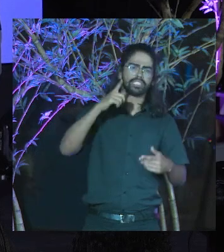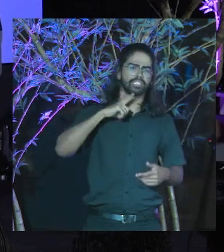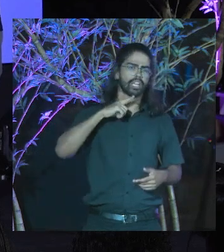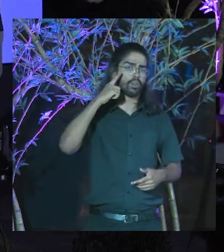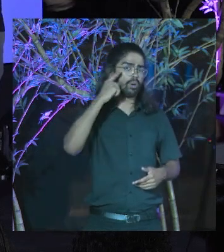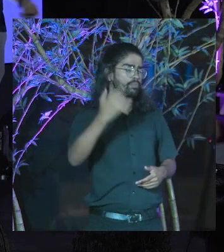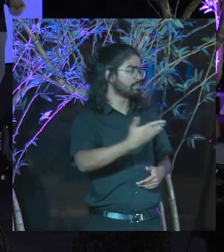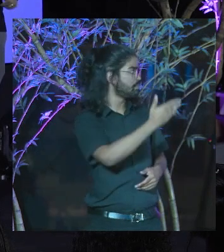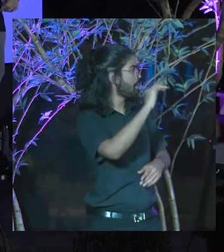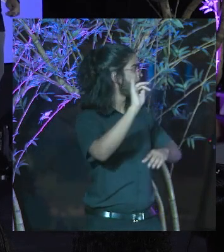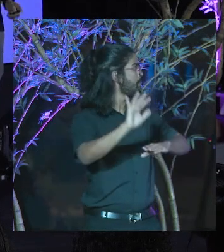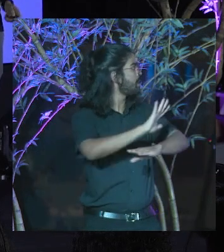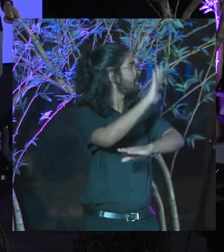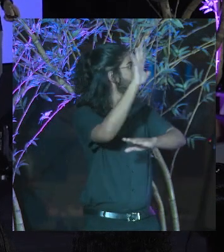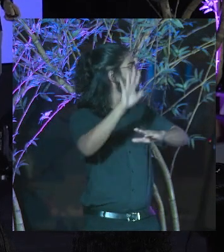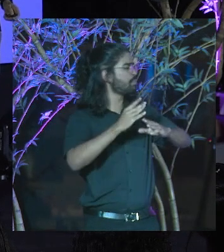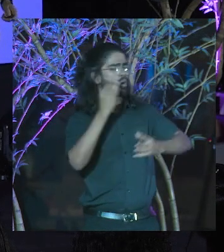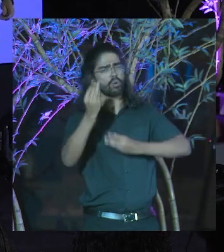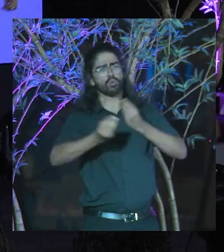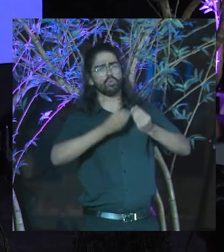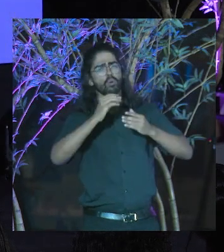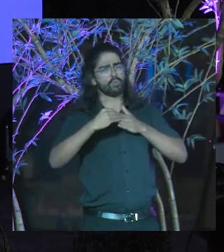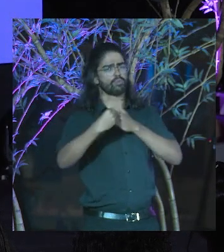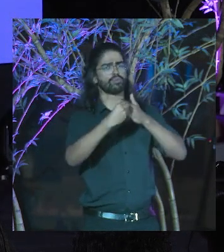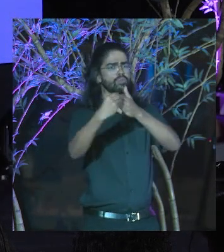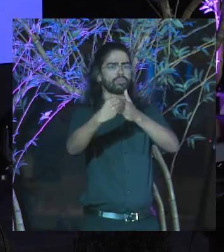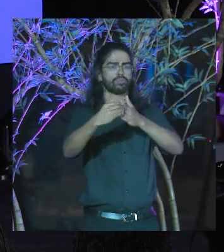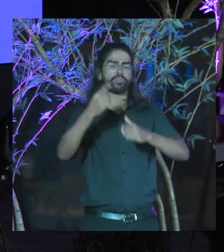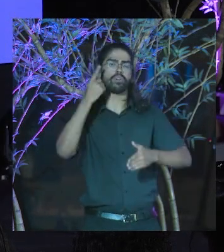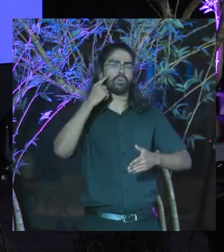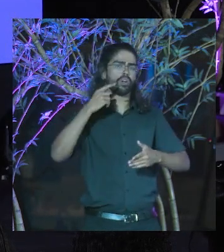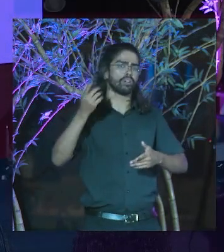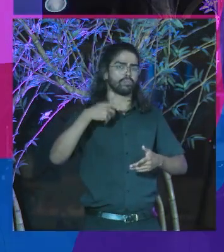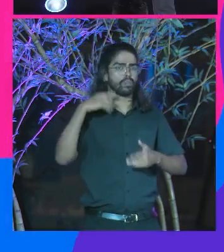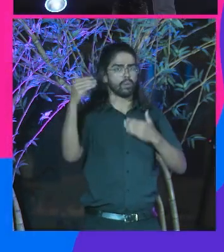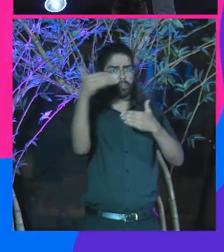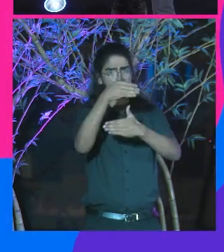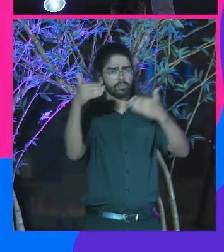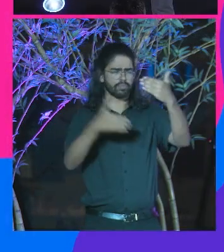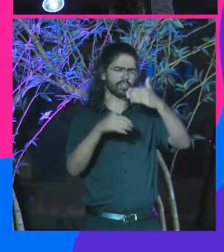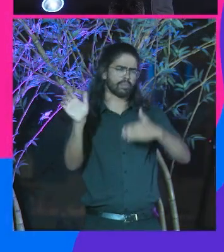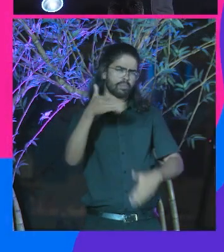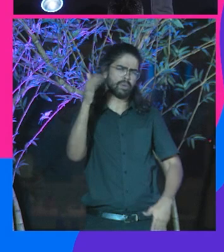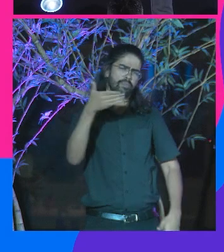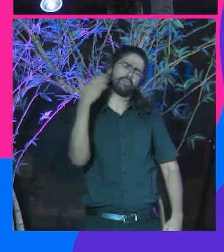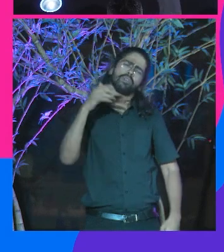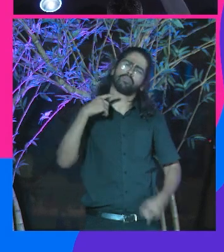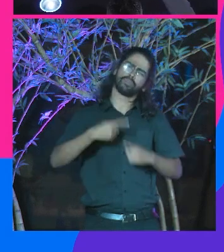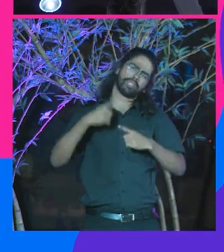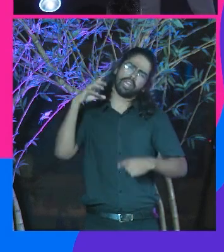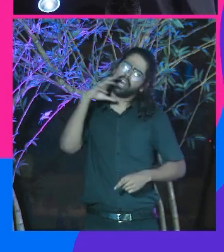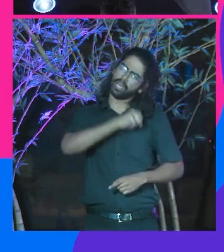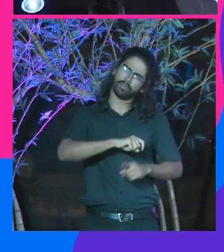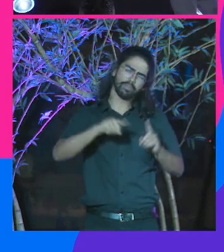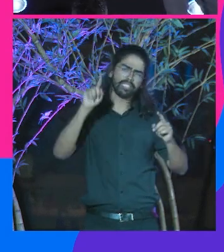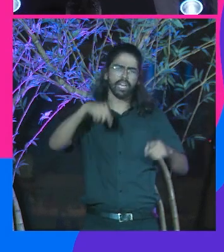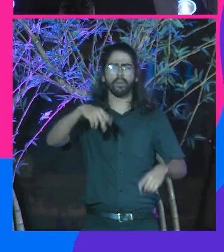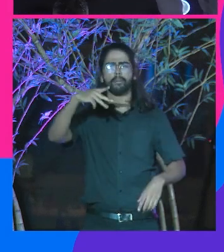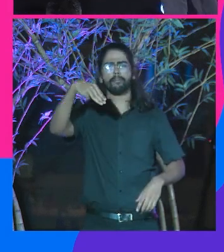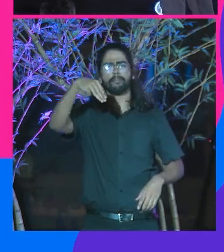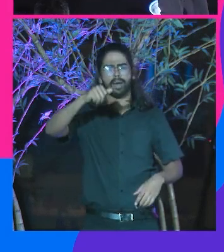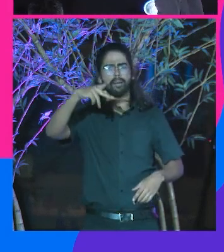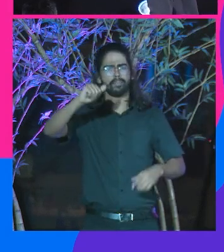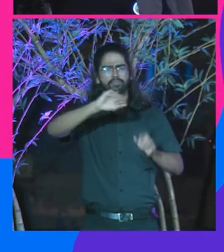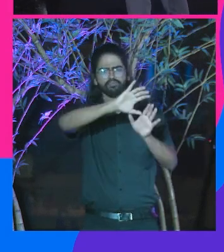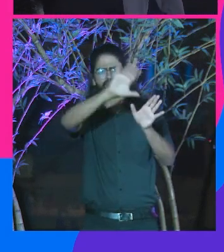carinha, tá? Tem uma explicação de como navegar. Eu estou passando ele aqui em slide, porque era a maneira mais fácil de trazer, tá? A gente tem um mapa mesmo, tá? E aí vocês